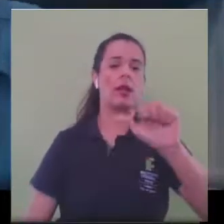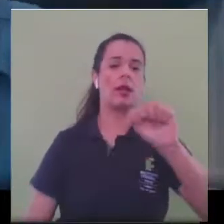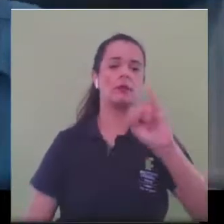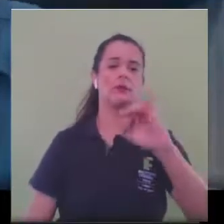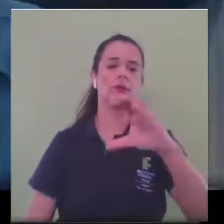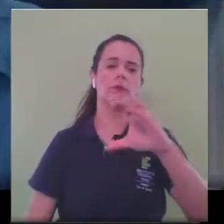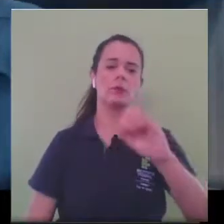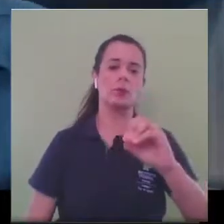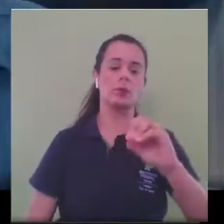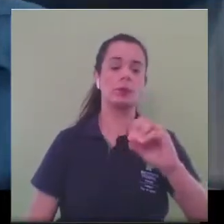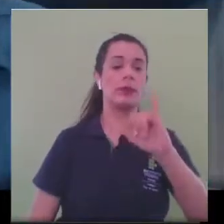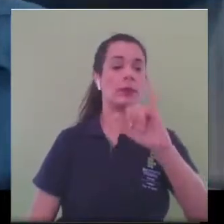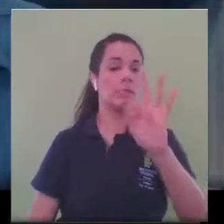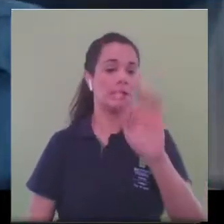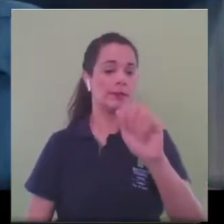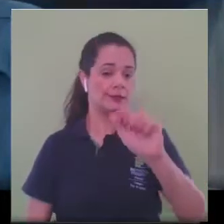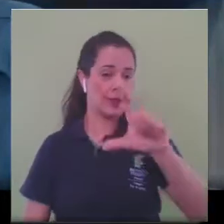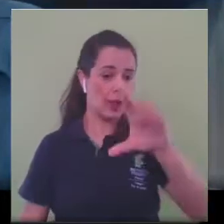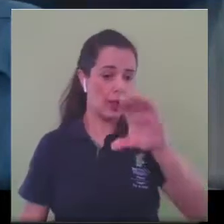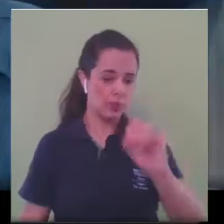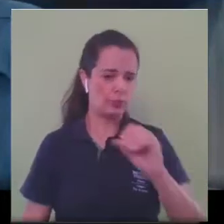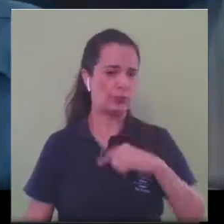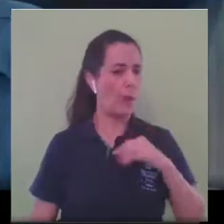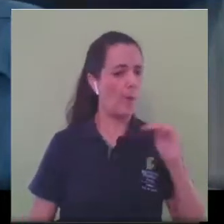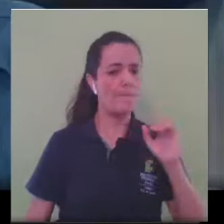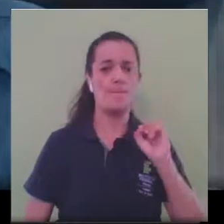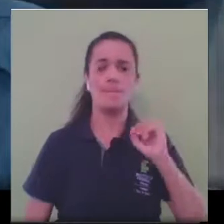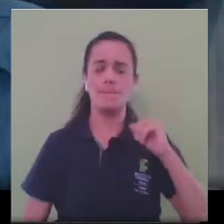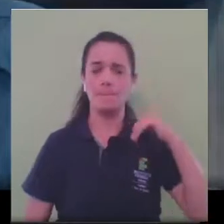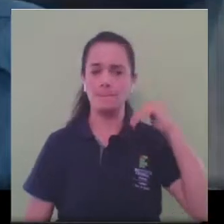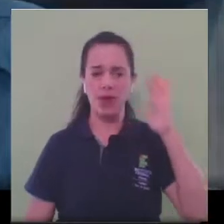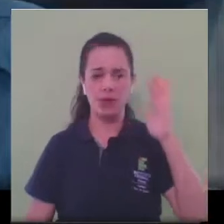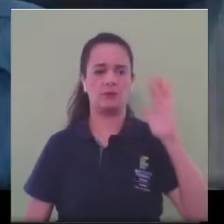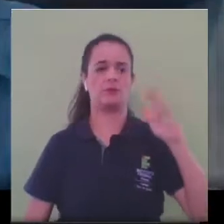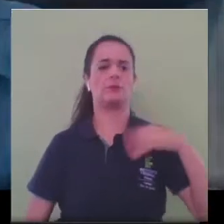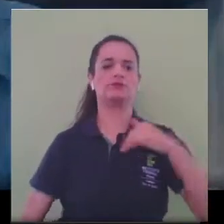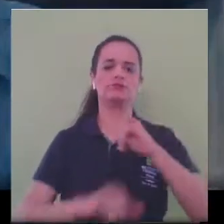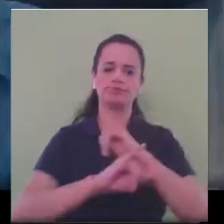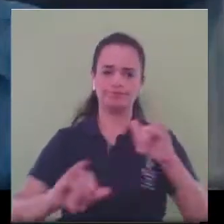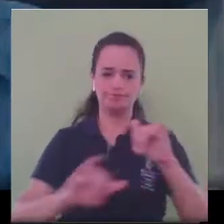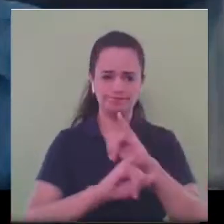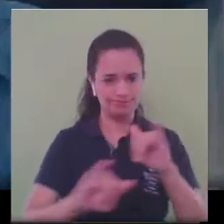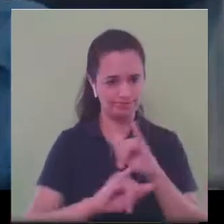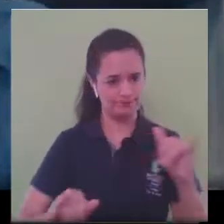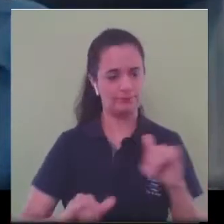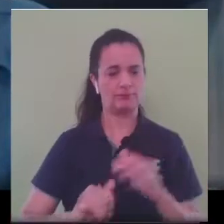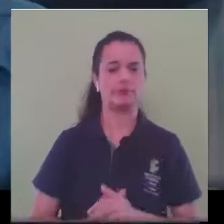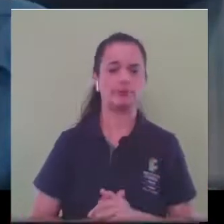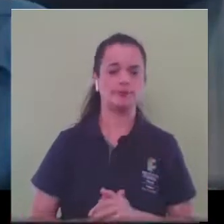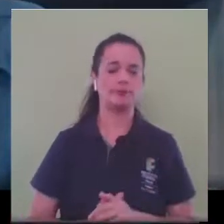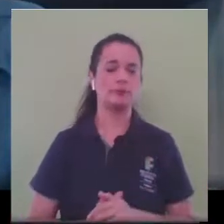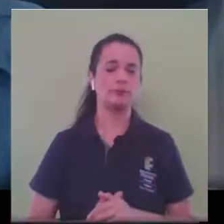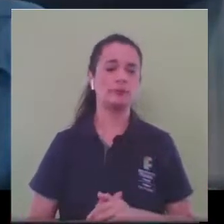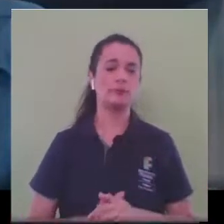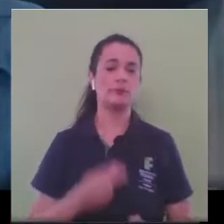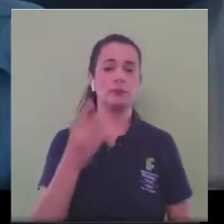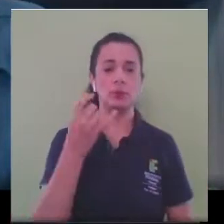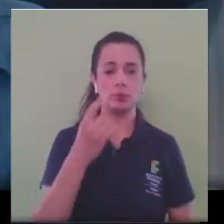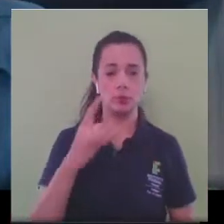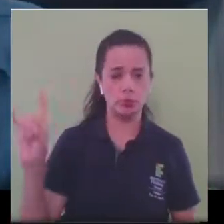porque o Ítalo Calvino trouxe essas várias concepções reunidas em um único livro. E por último, temos a